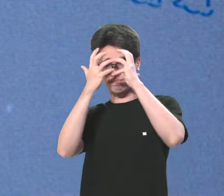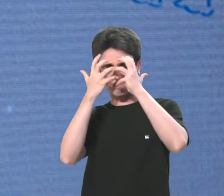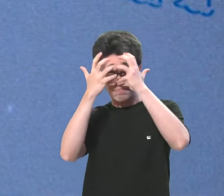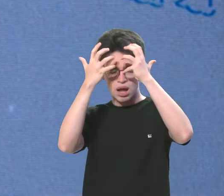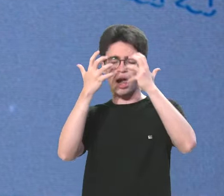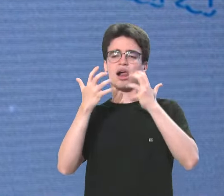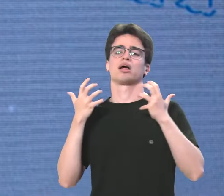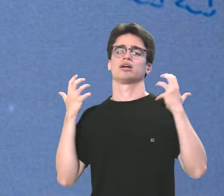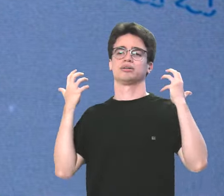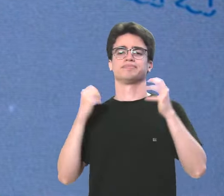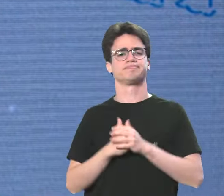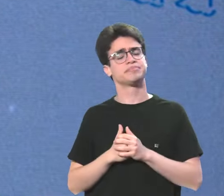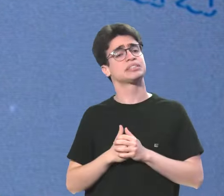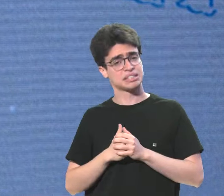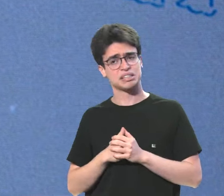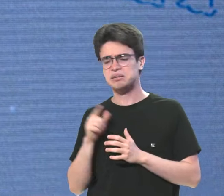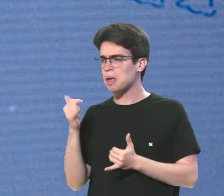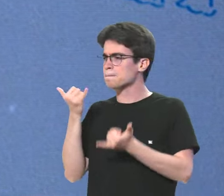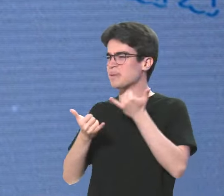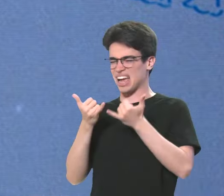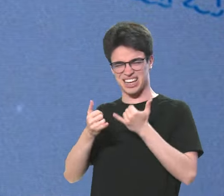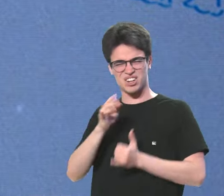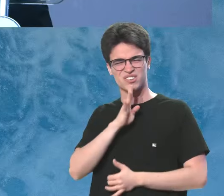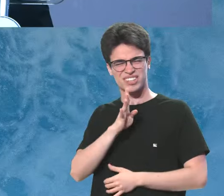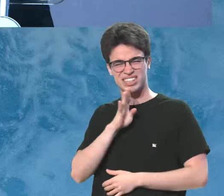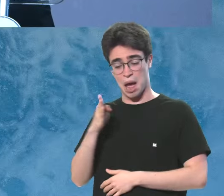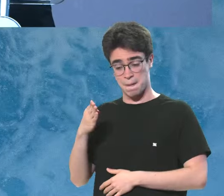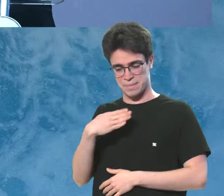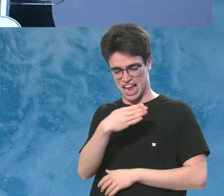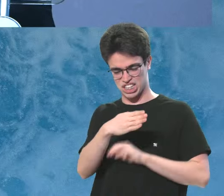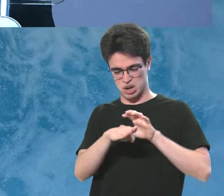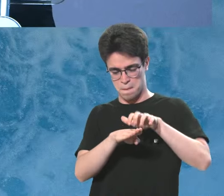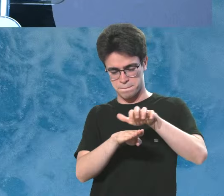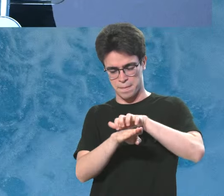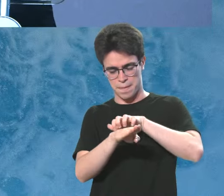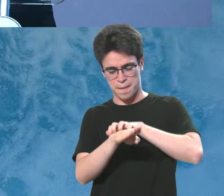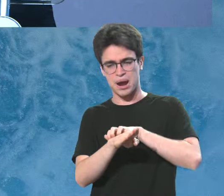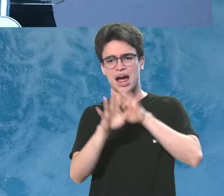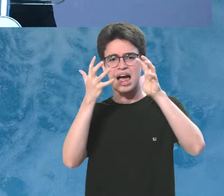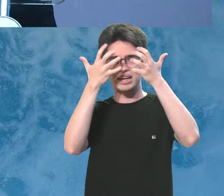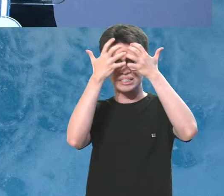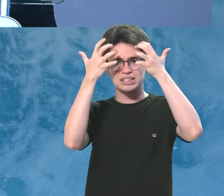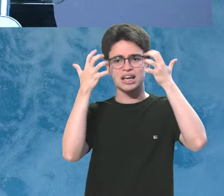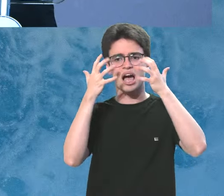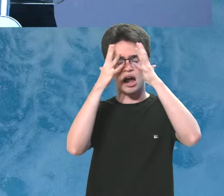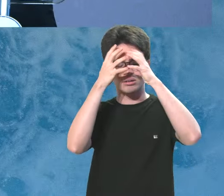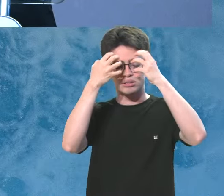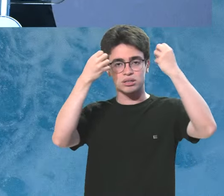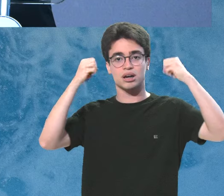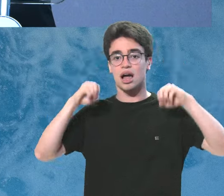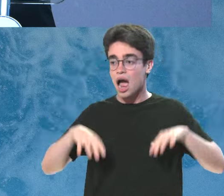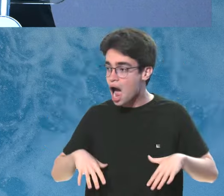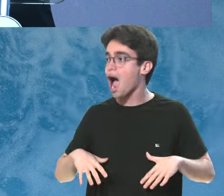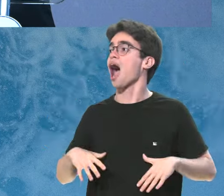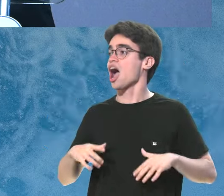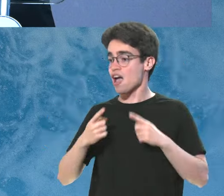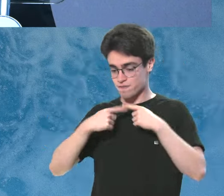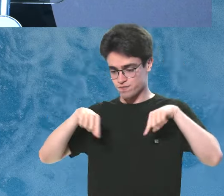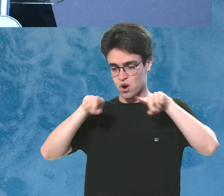instante algo semelhante a escamas caiu dos olhos de Saulo e sua visão foi restaurada então ele se